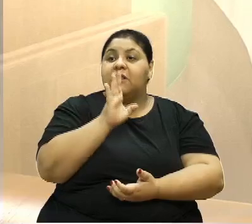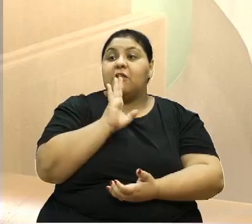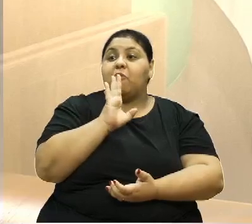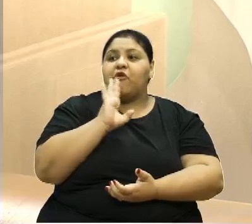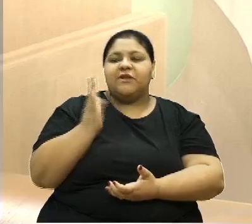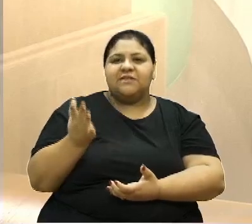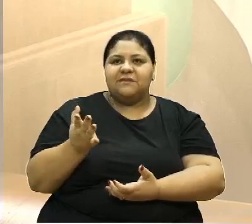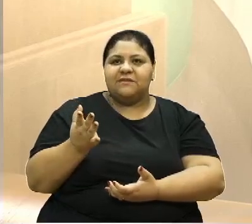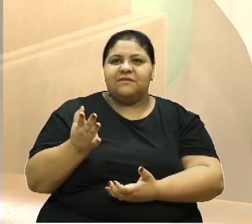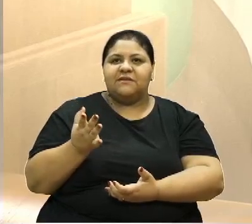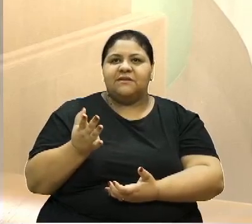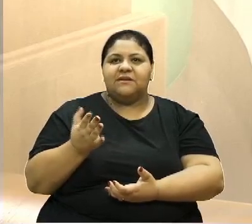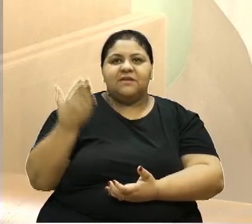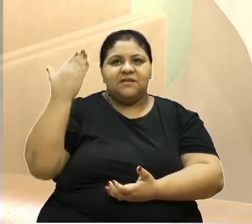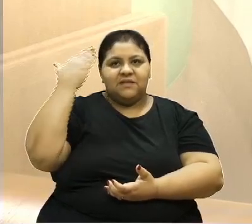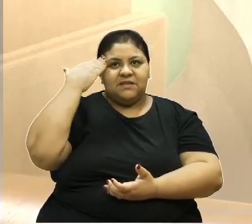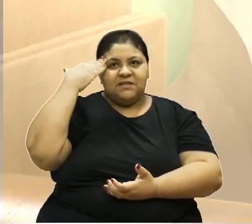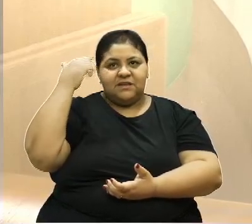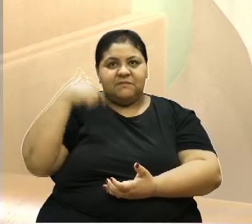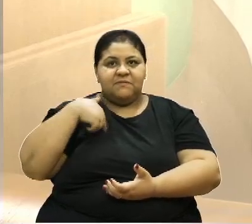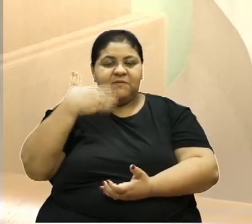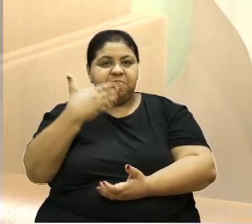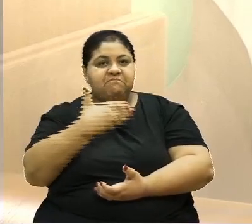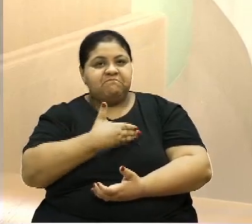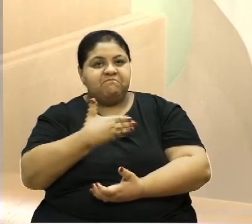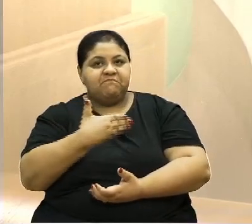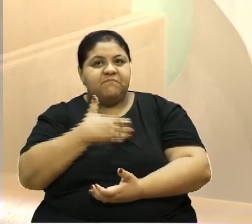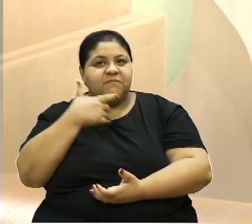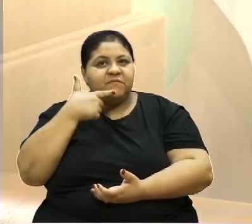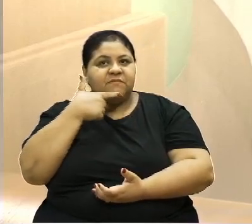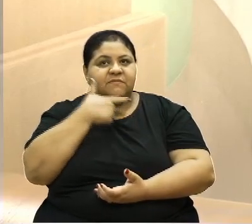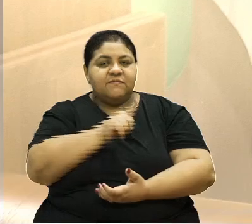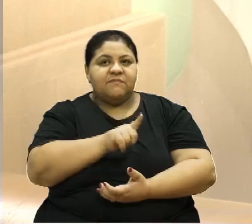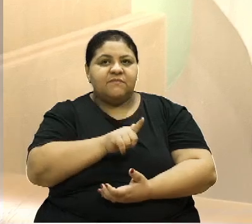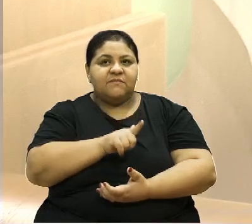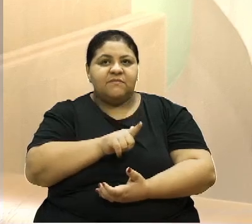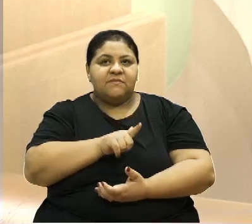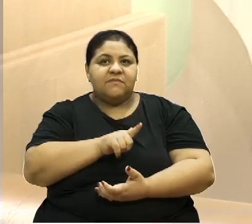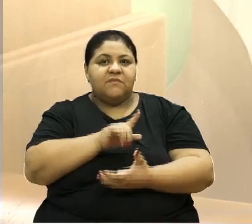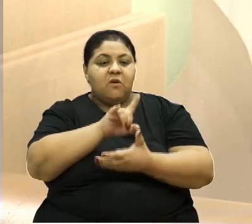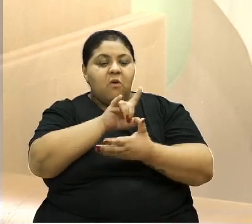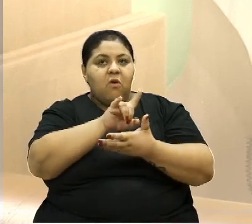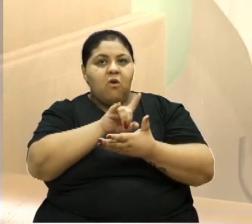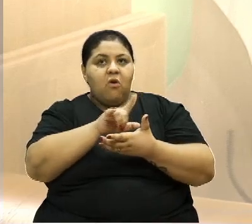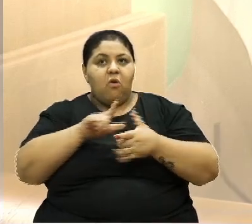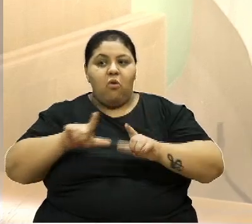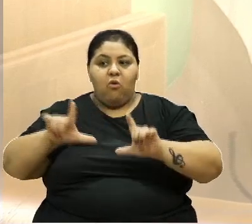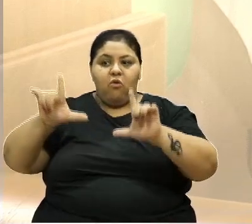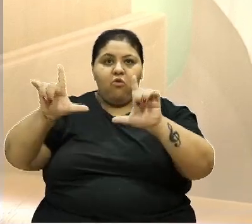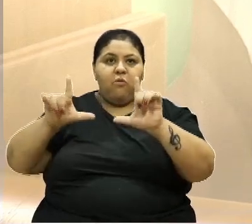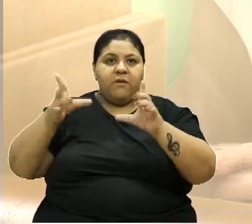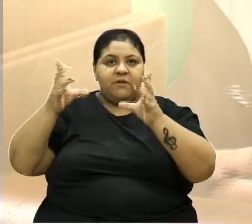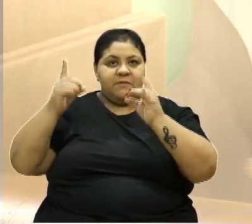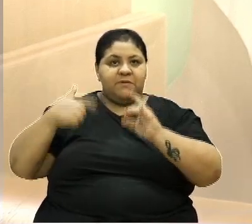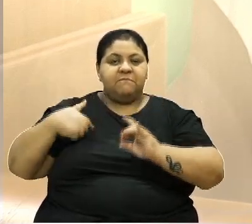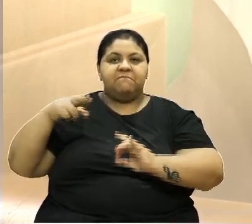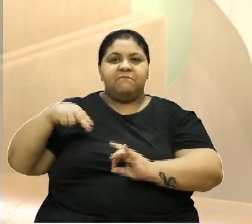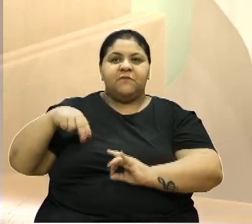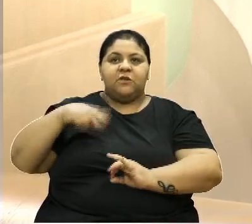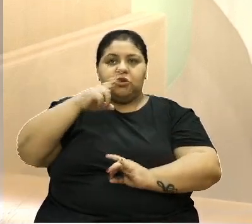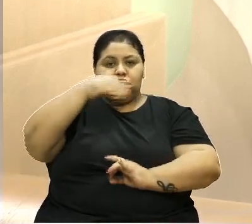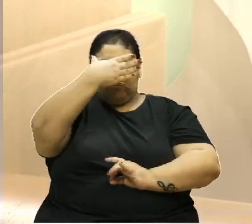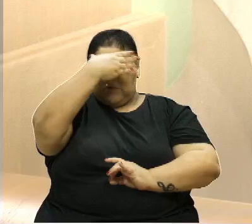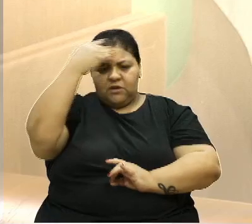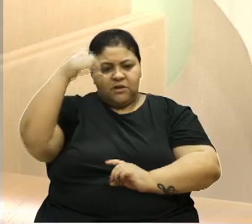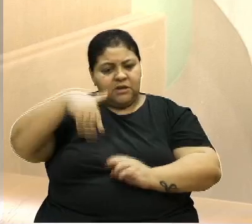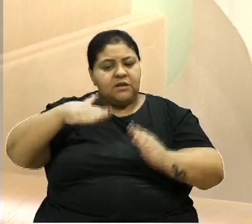mas por saber que eu era seu amigo, conseguiu a receita para o meu irmão especial. Então, nunca vou esquecer. E que, inclusive, essa